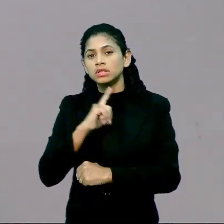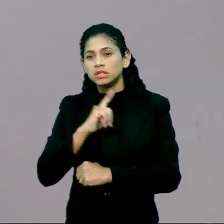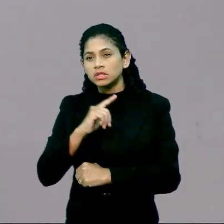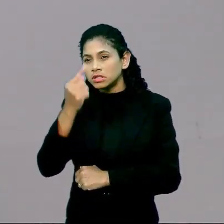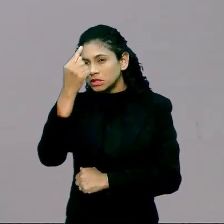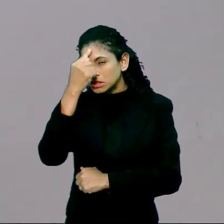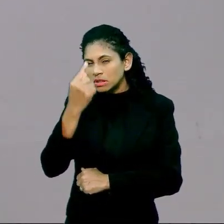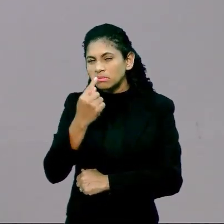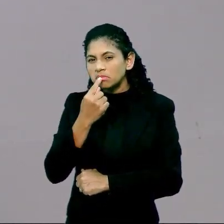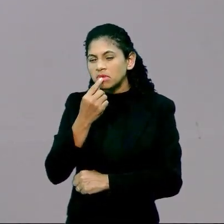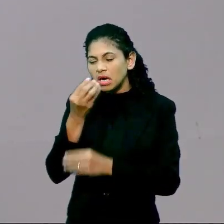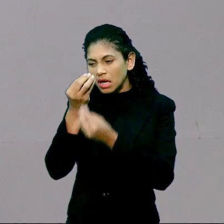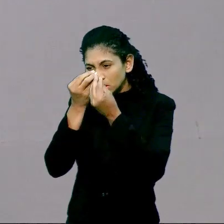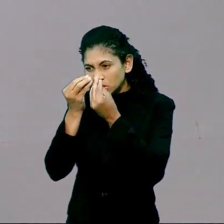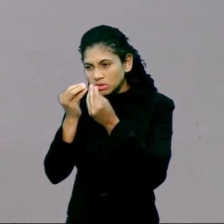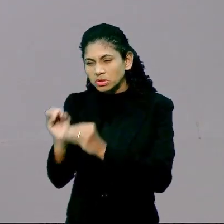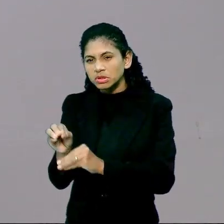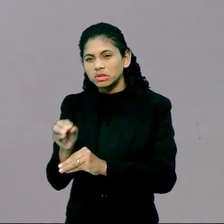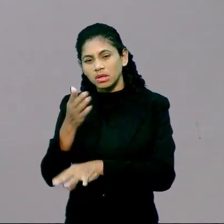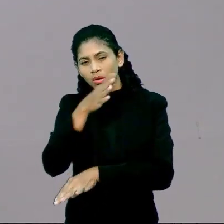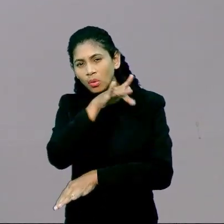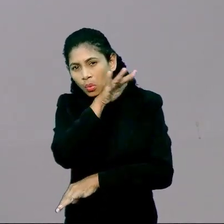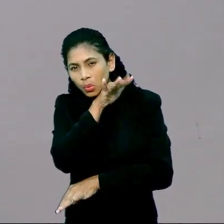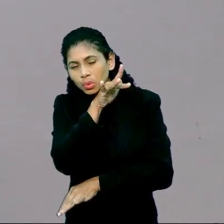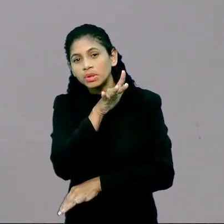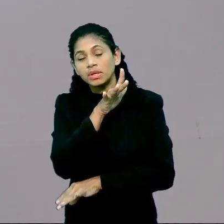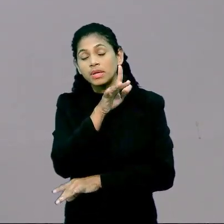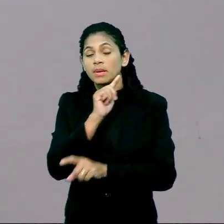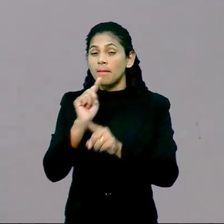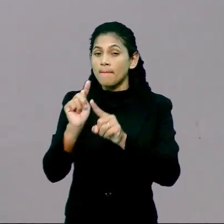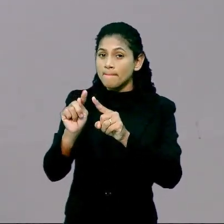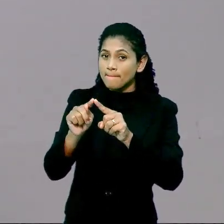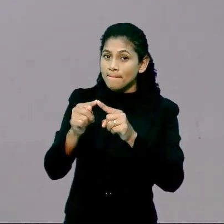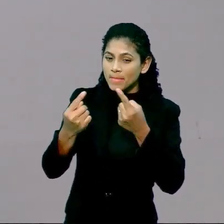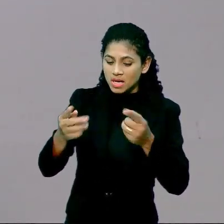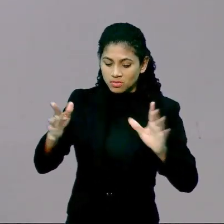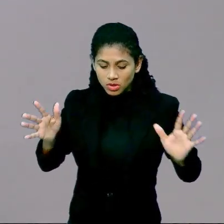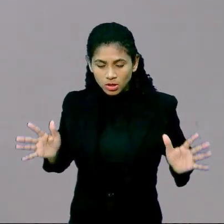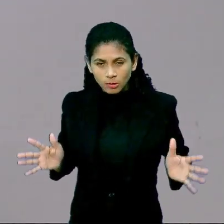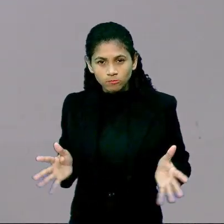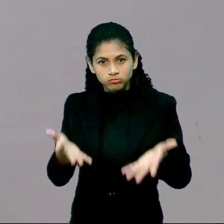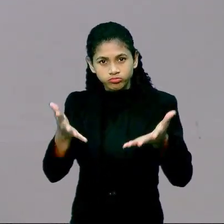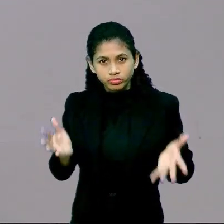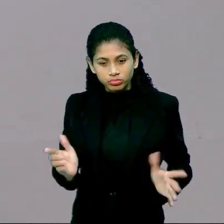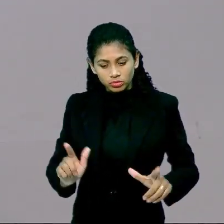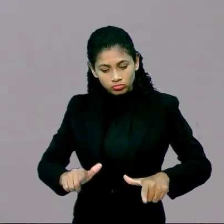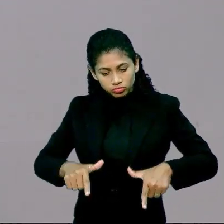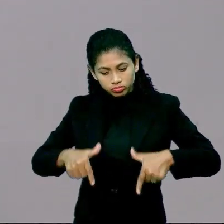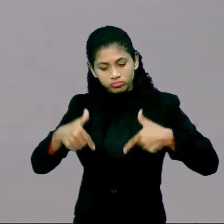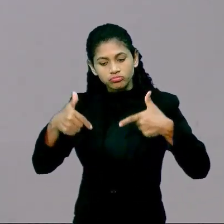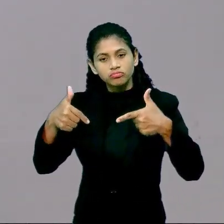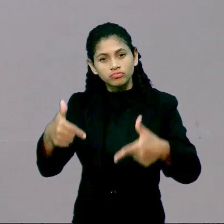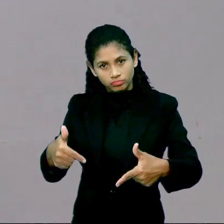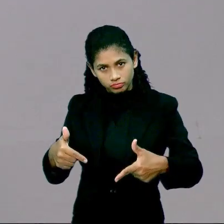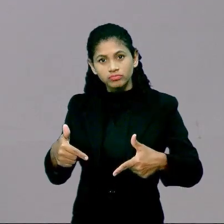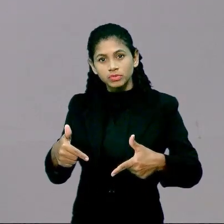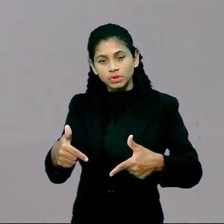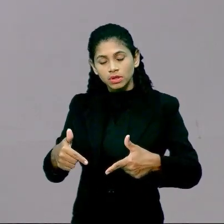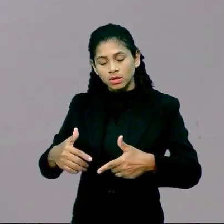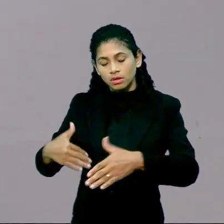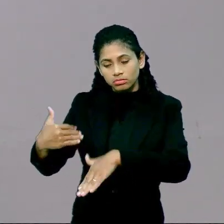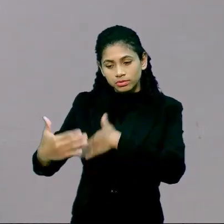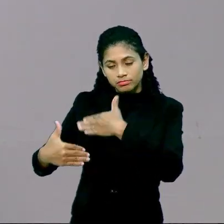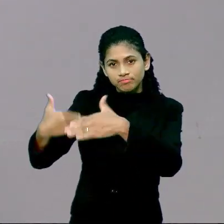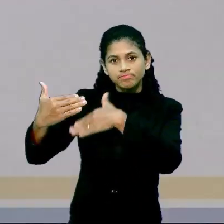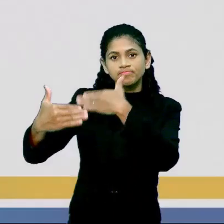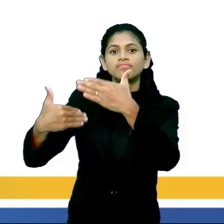de tipo um pouco negativa, mas é justamente por essa construção da influência europeia que tinha aquela prática como